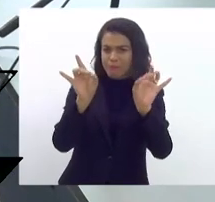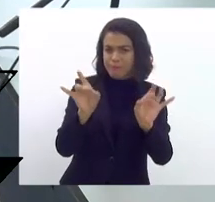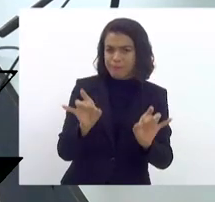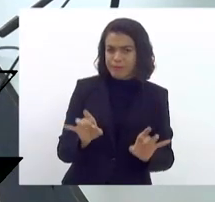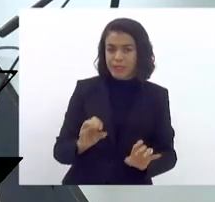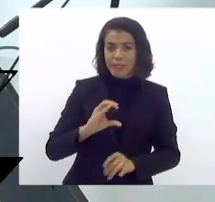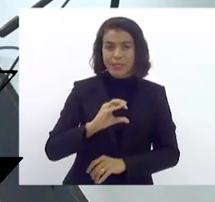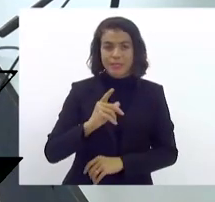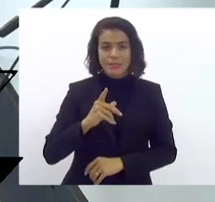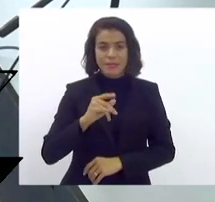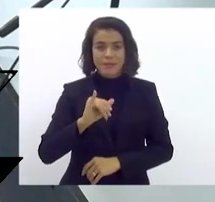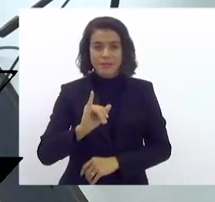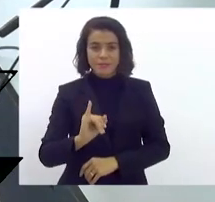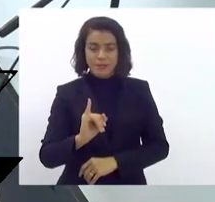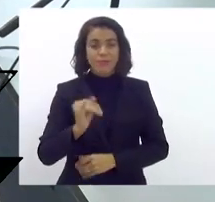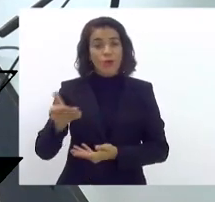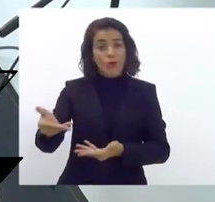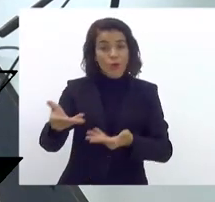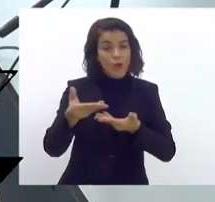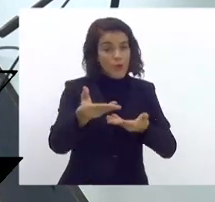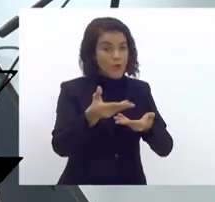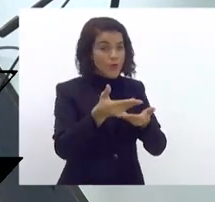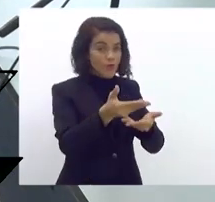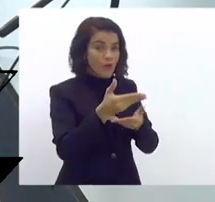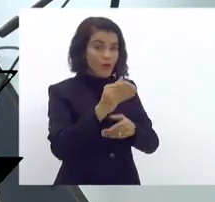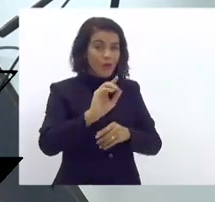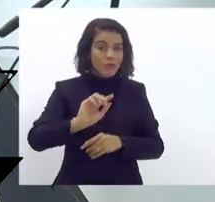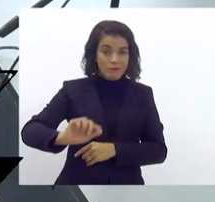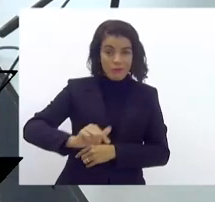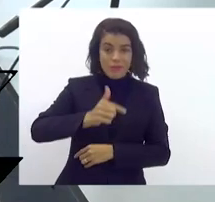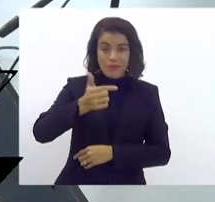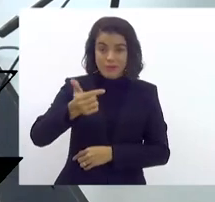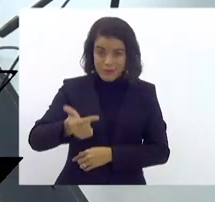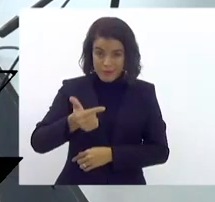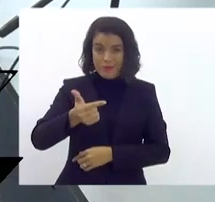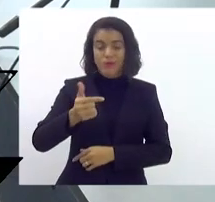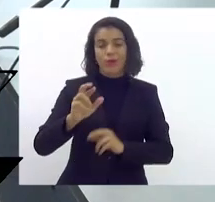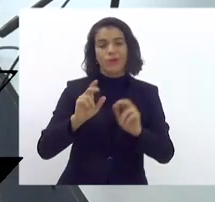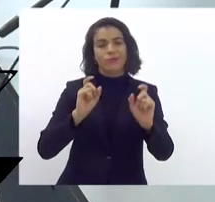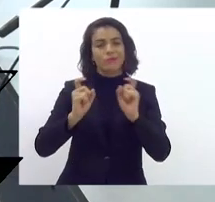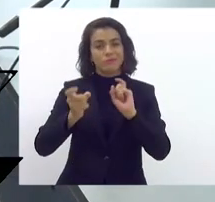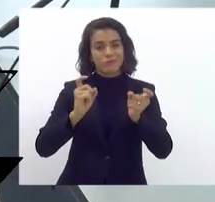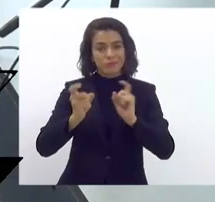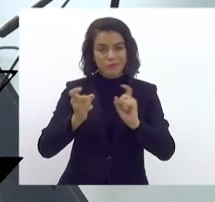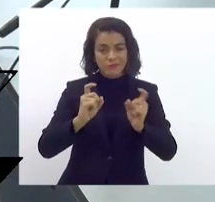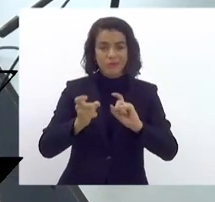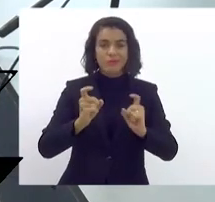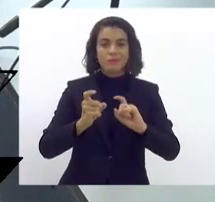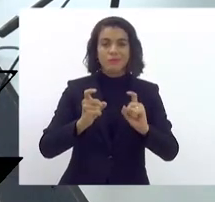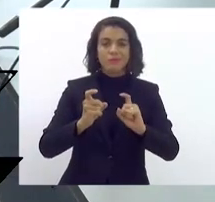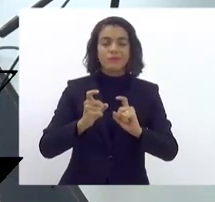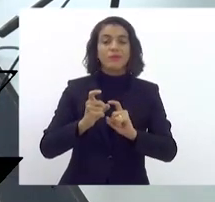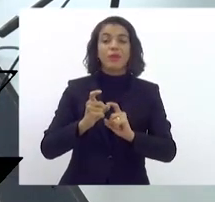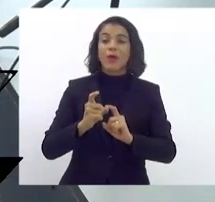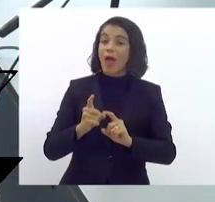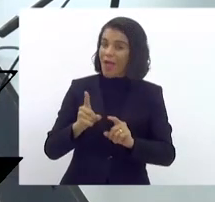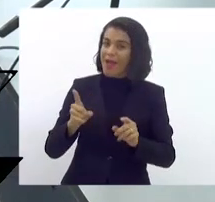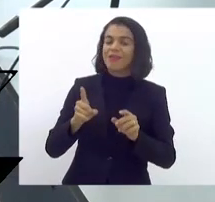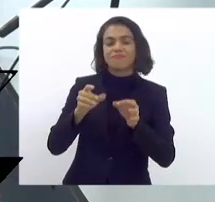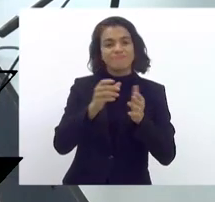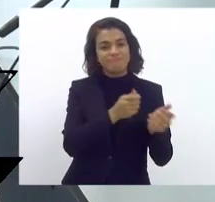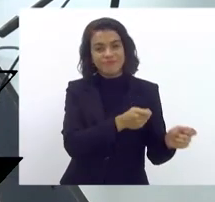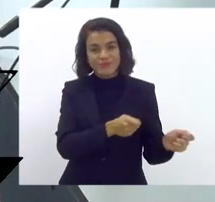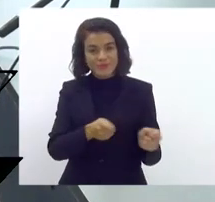da CPI já convocando para a próxima para o próximo a reunião é ordinária